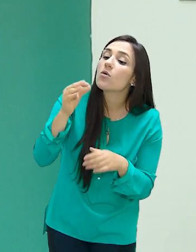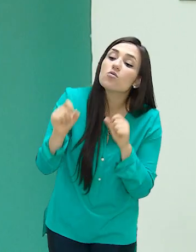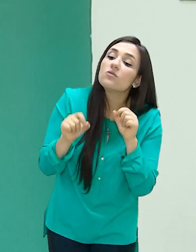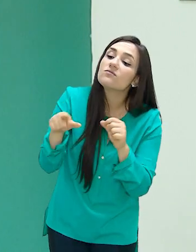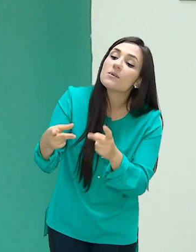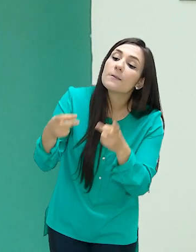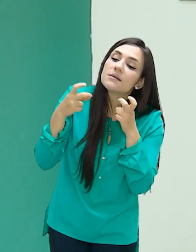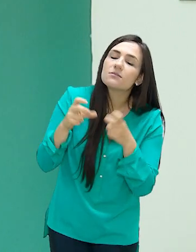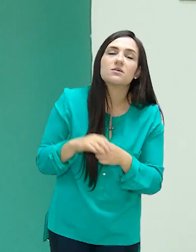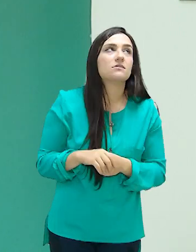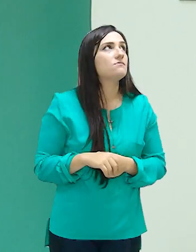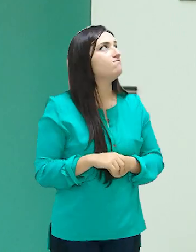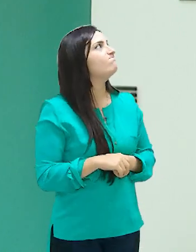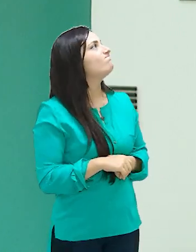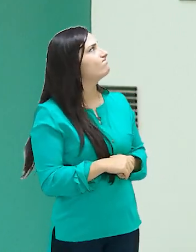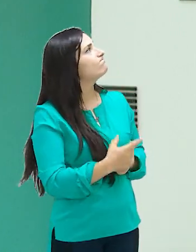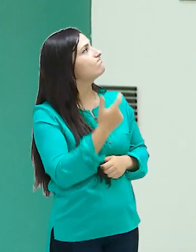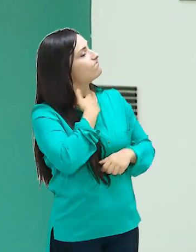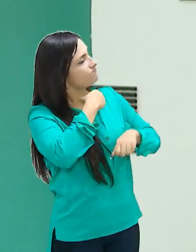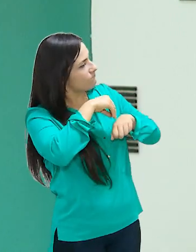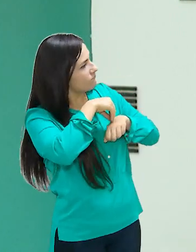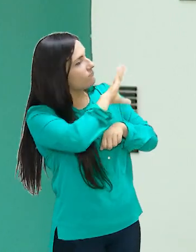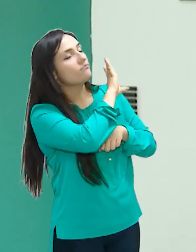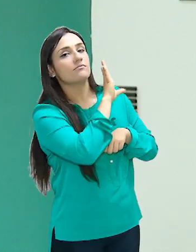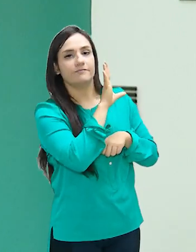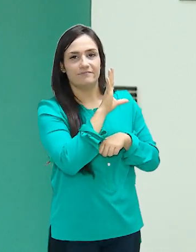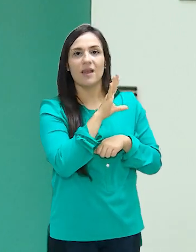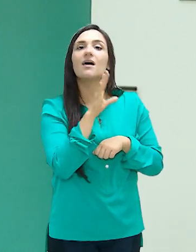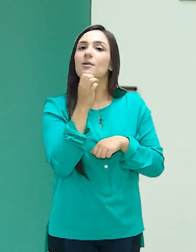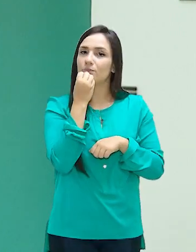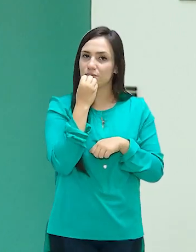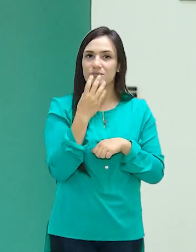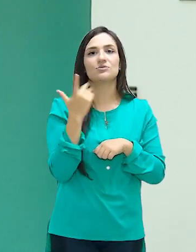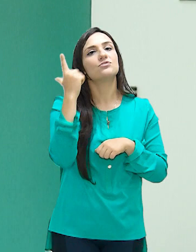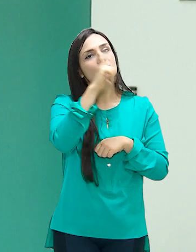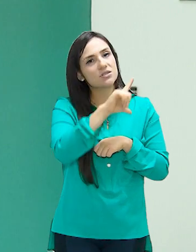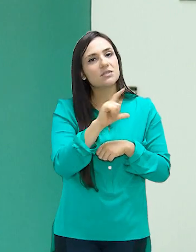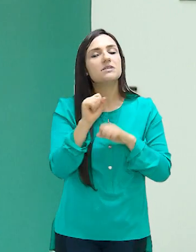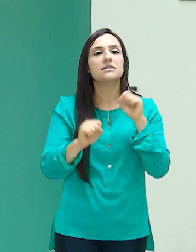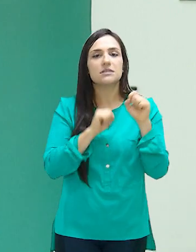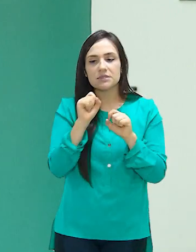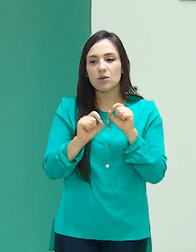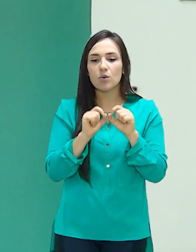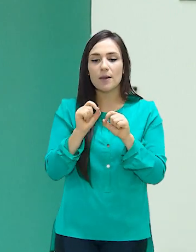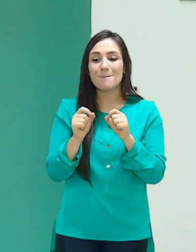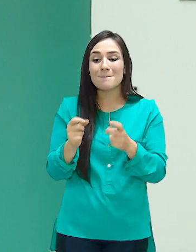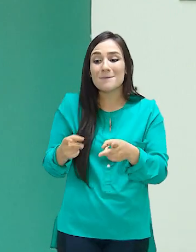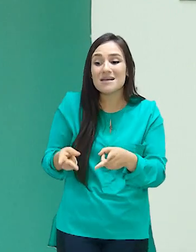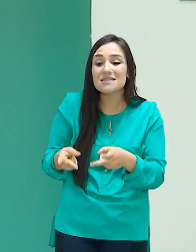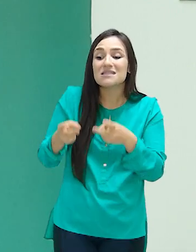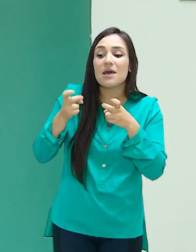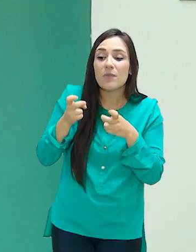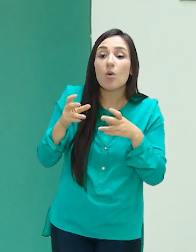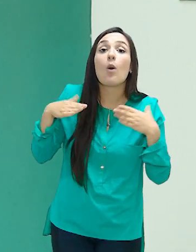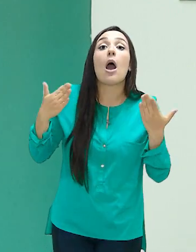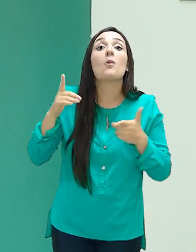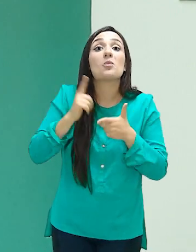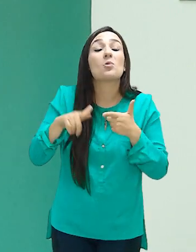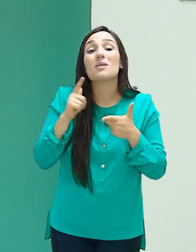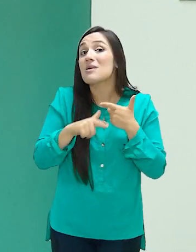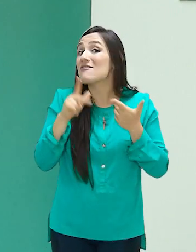ela comunicar o que está acontecendo com os pais, para que essa criança também passe por esse